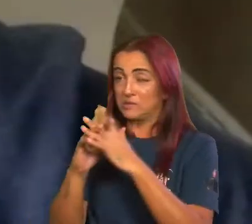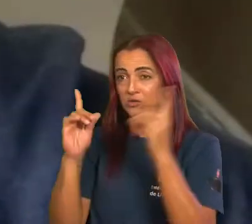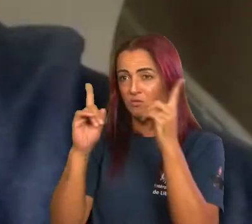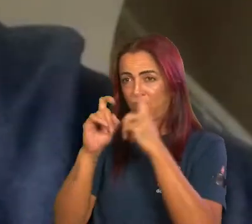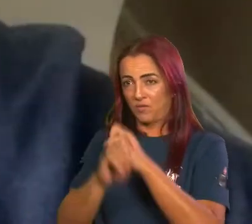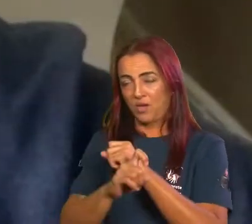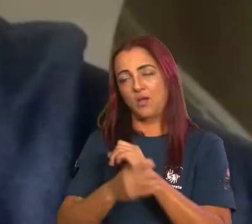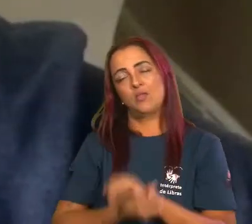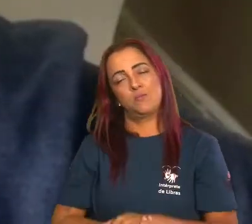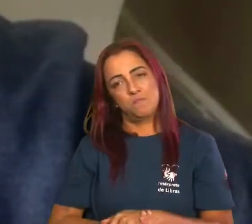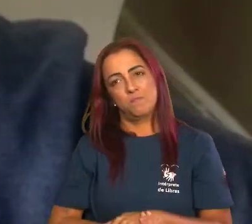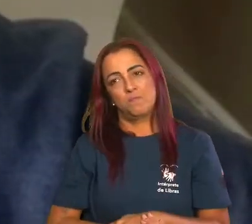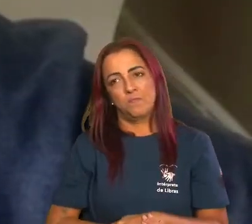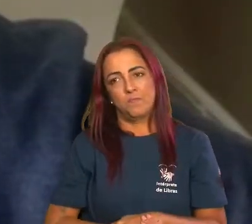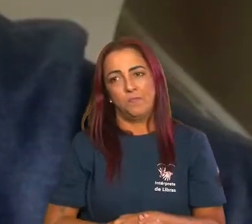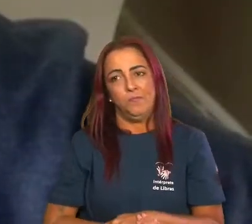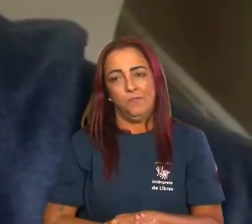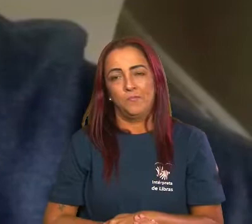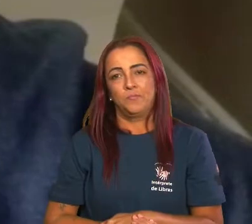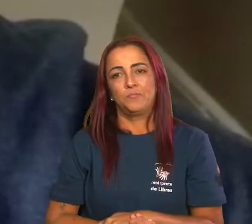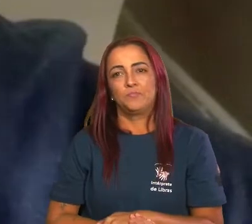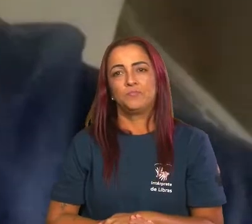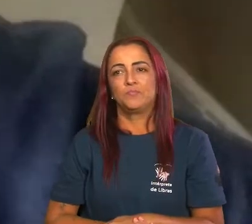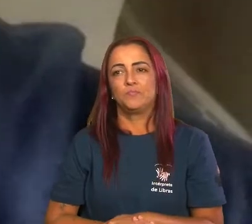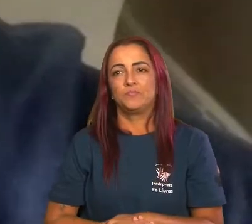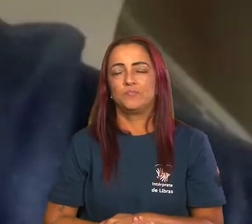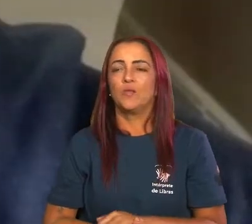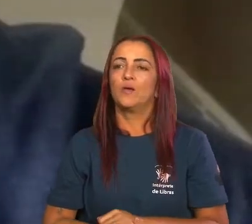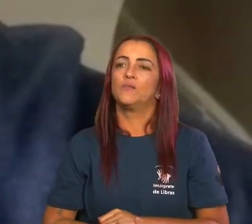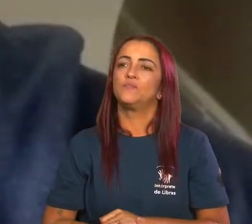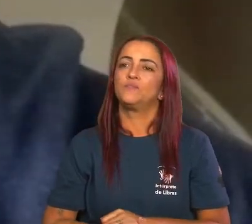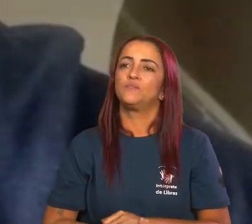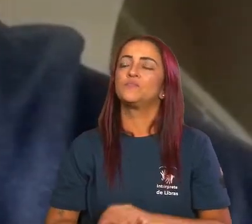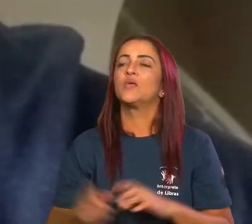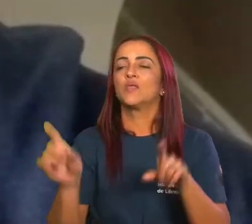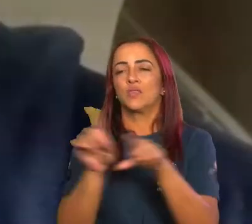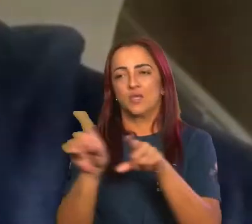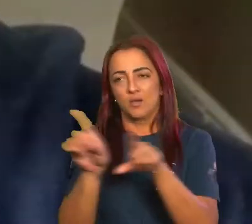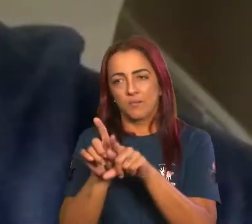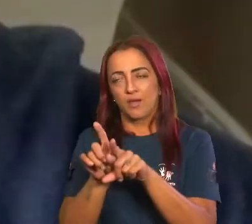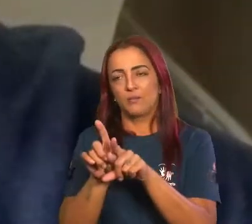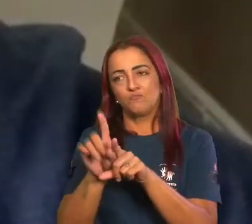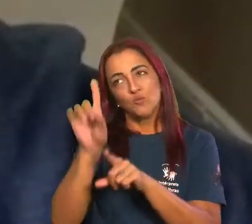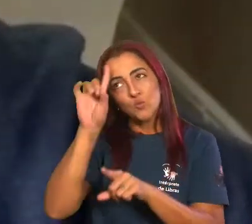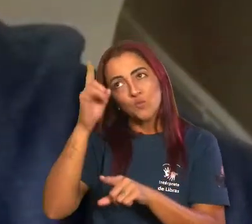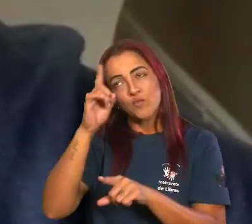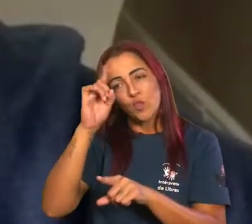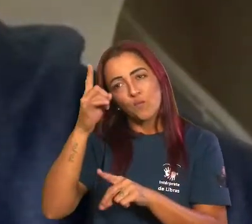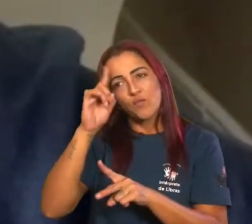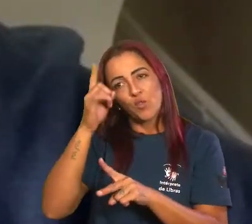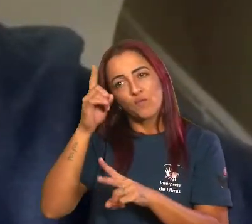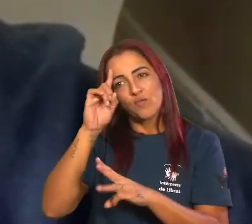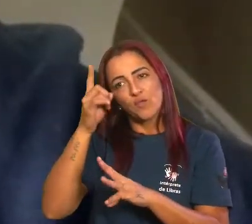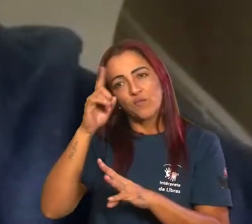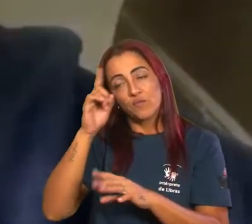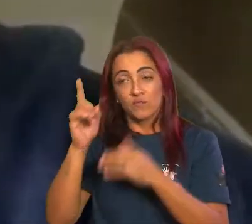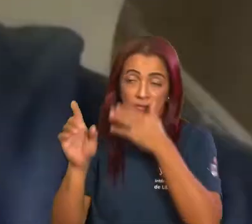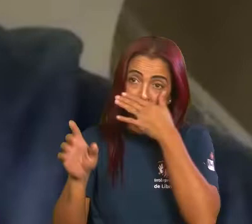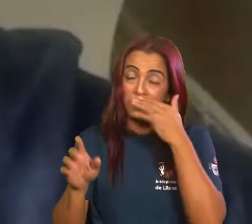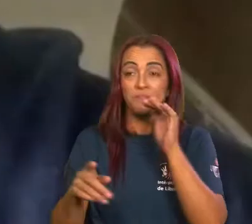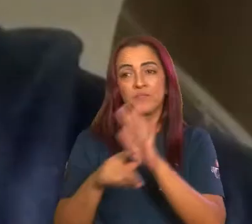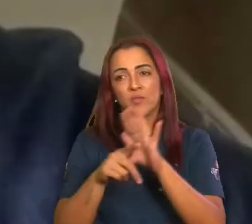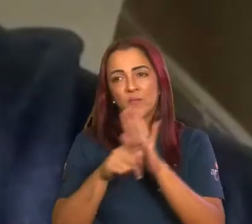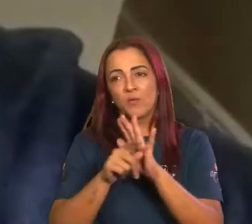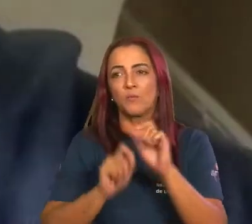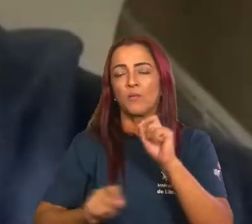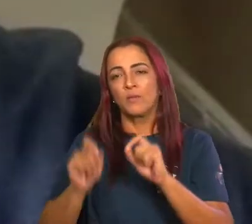obter. E isso também traz a certa dúvida, saber se a própria medicação